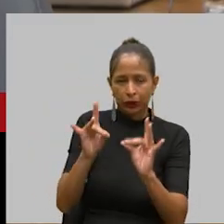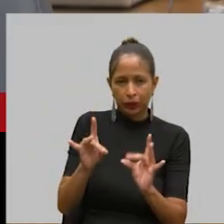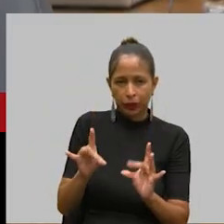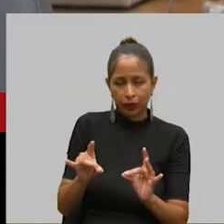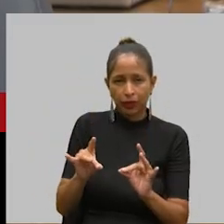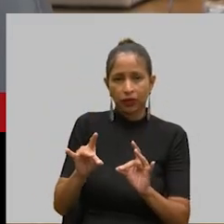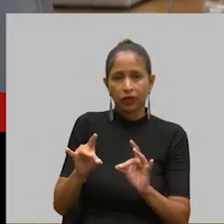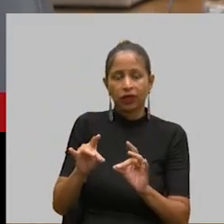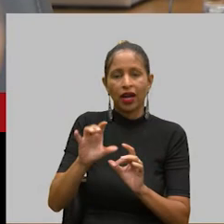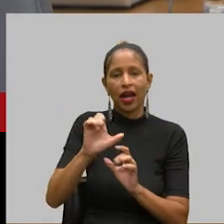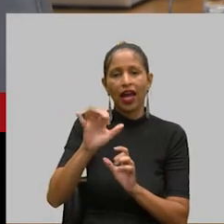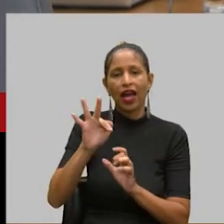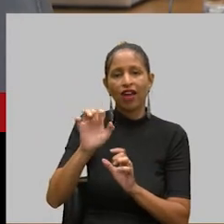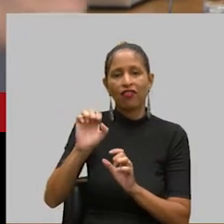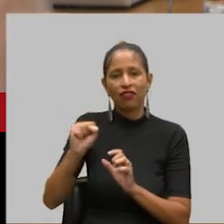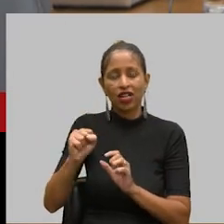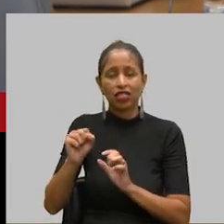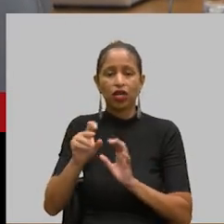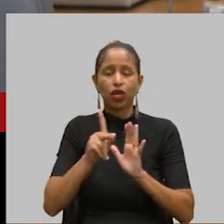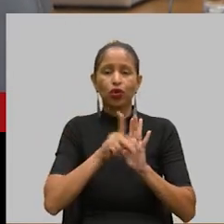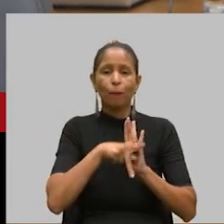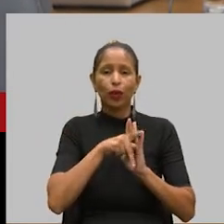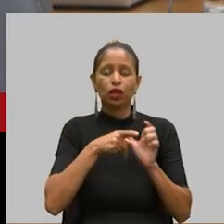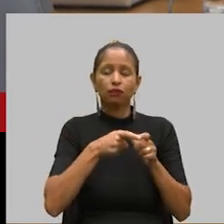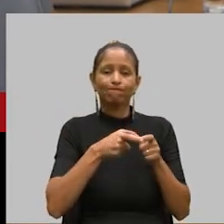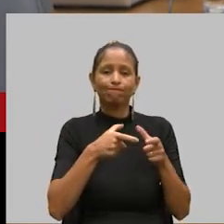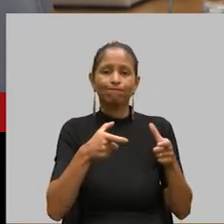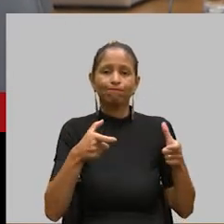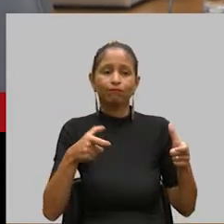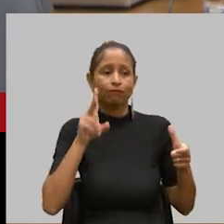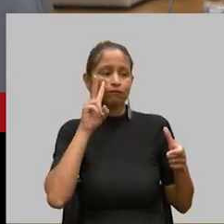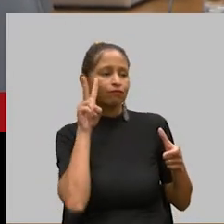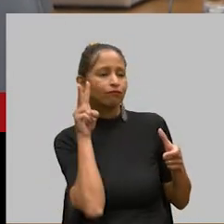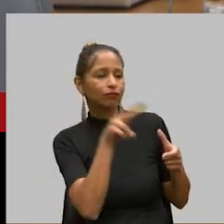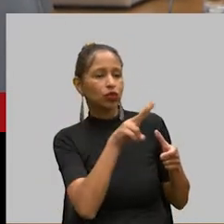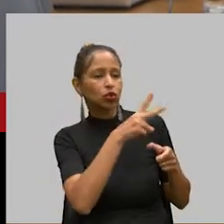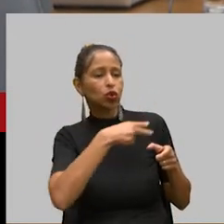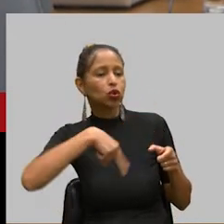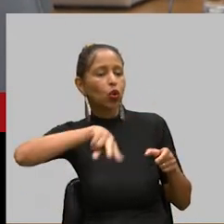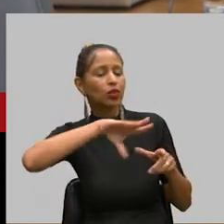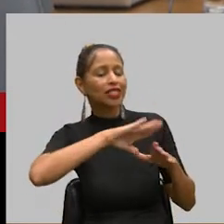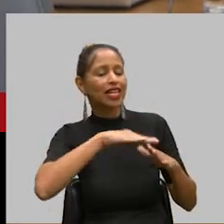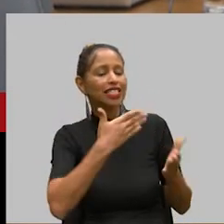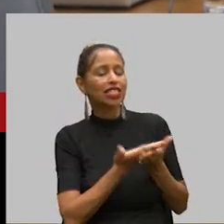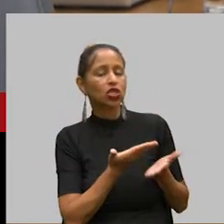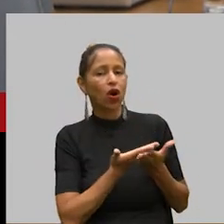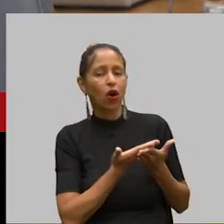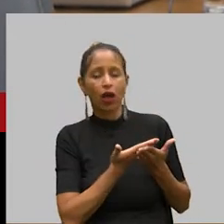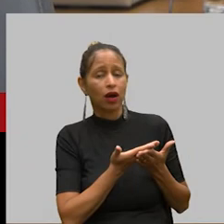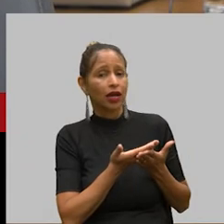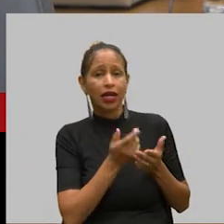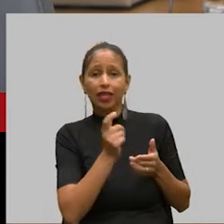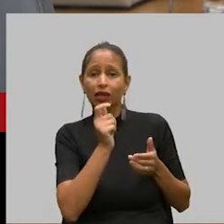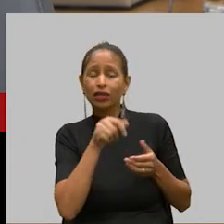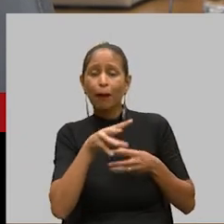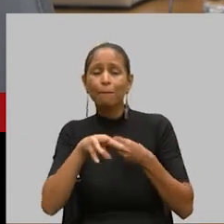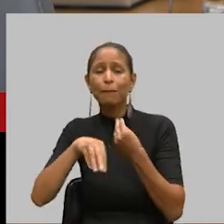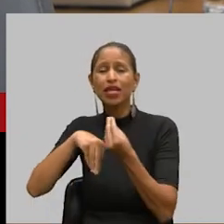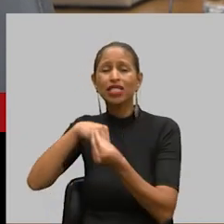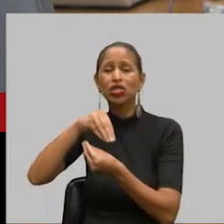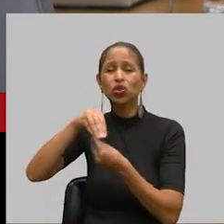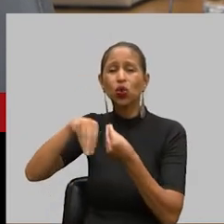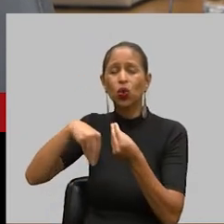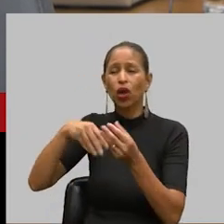das efas e um projeto mais amplo que vai olhar para todas as escolas porque não dá pra gente misturar Escola